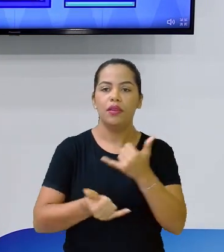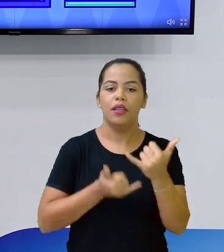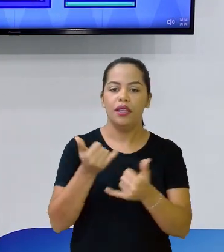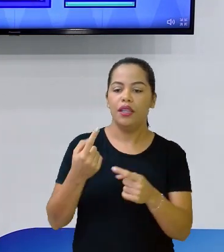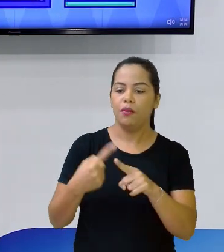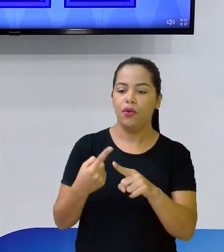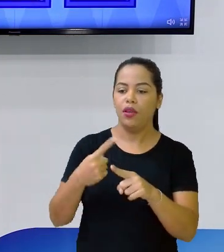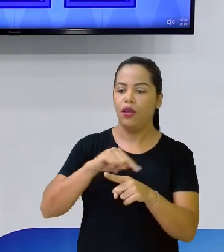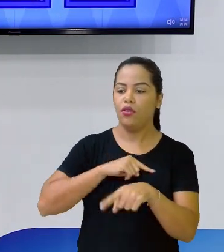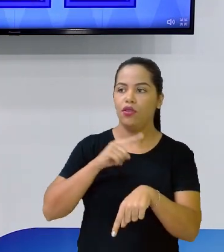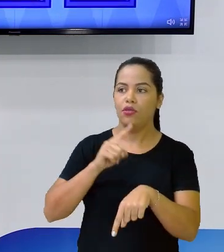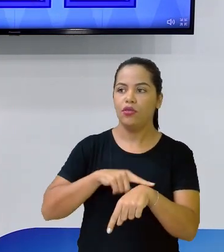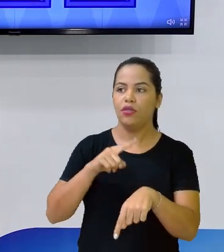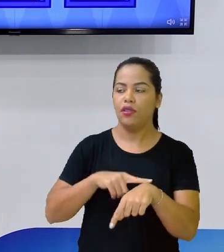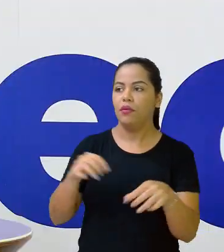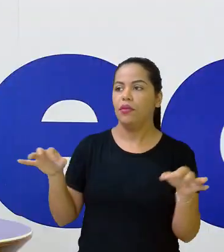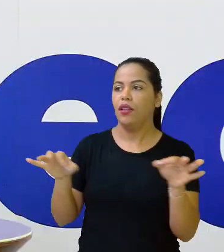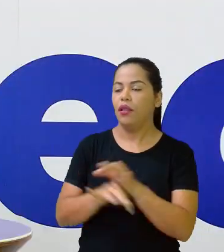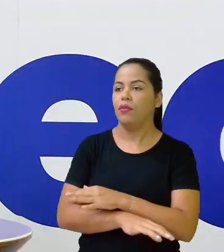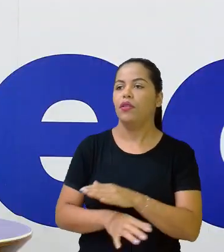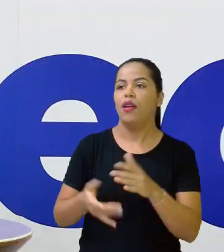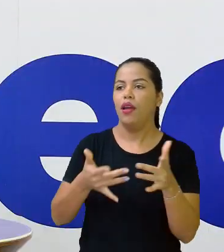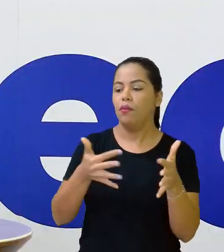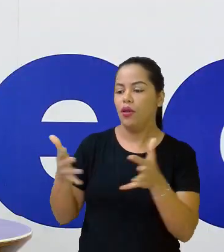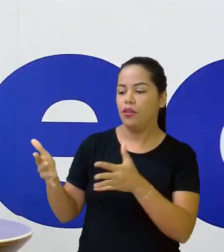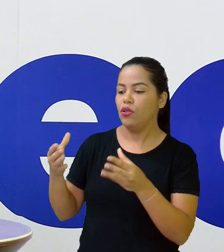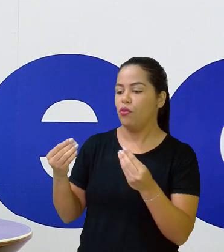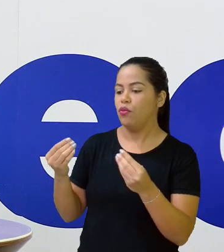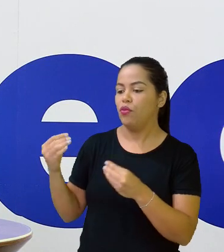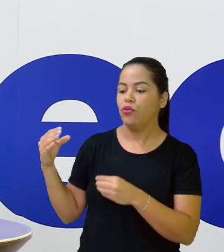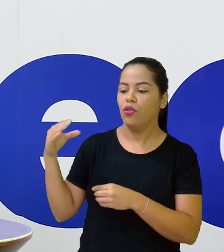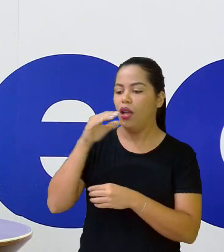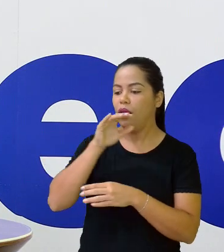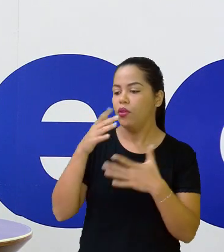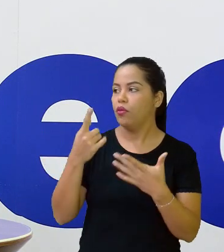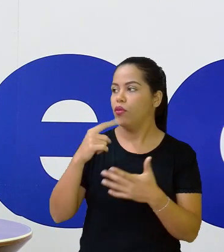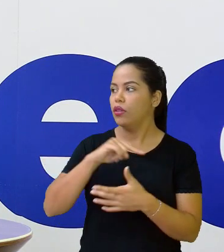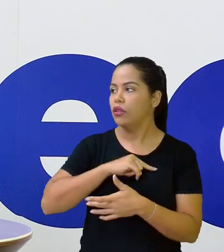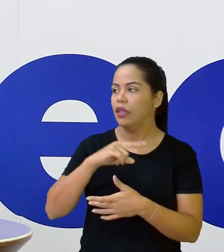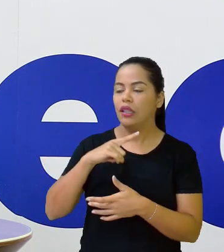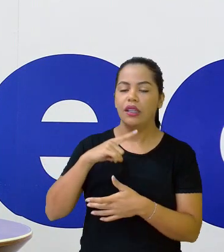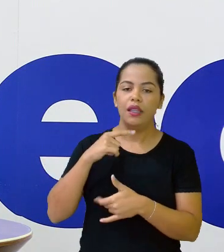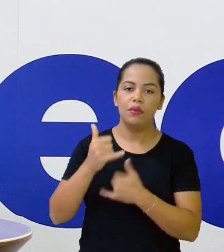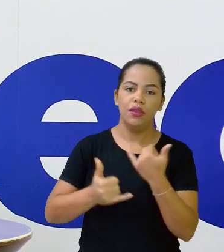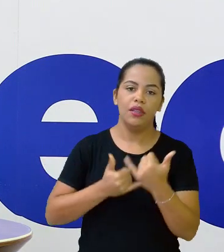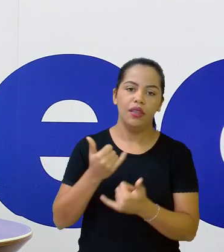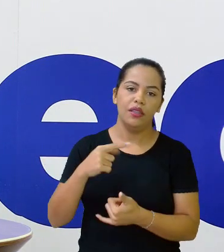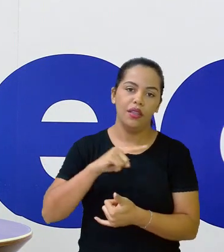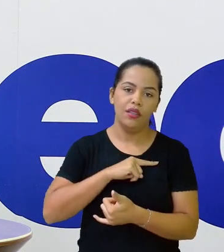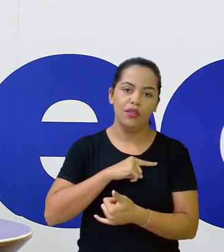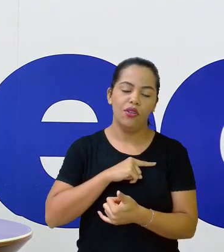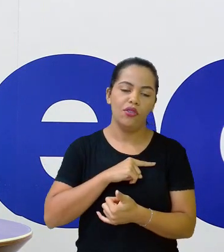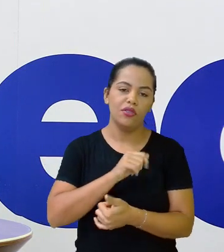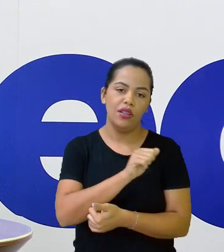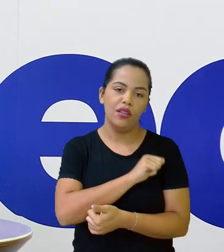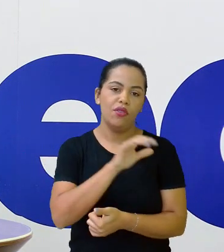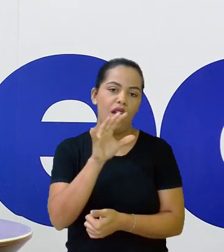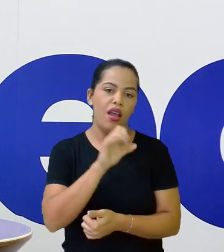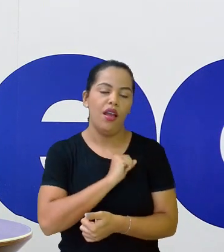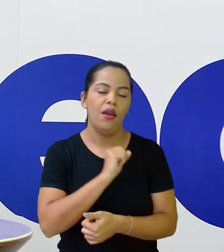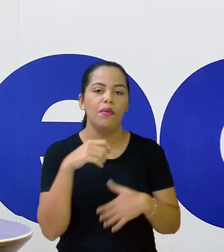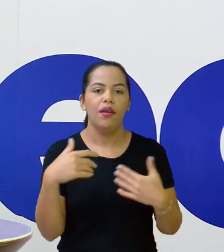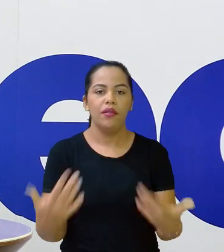tempo acabou. Olha só que pena. Passou bem rápido, principalmente quando tem jogo, que nossos estudantes adoram jogar Isso aqui nas mesmo.